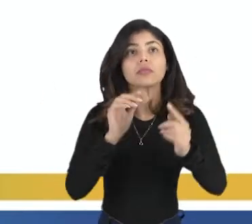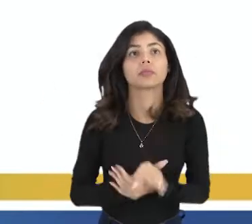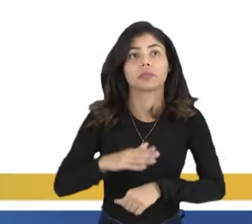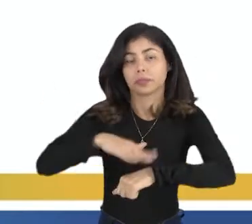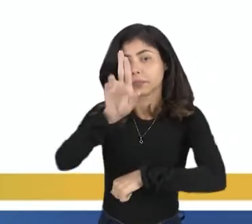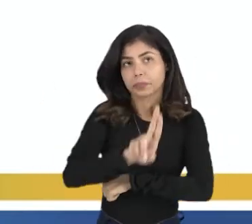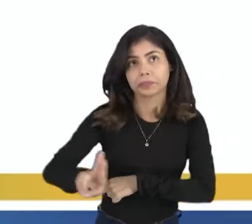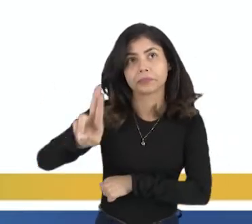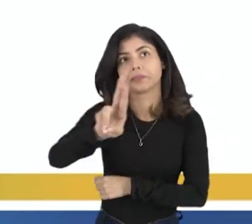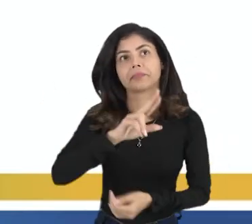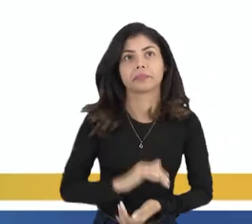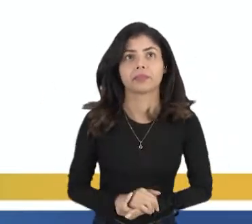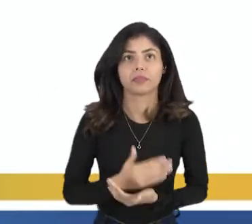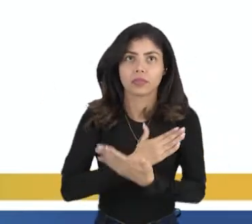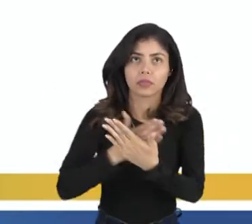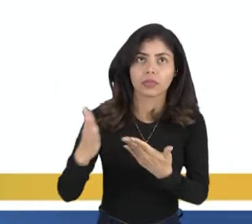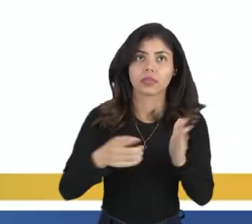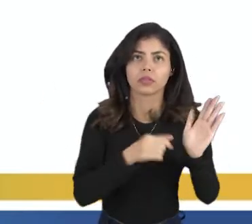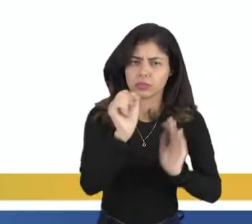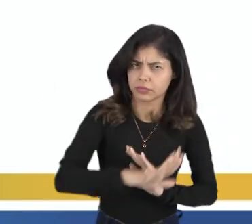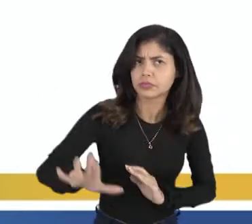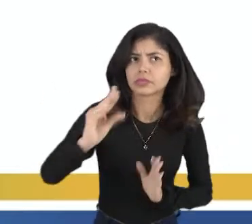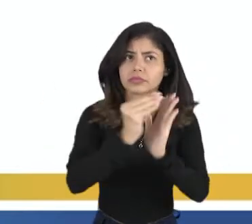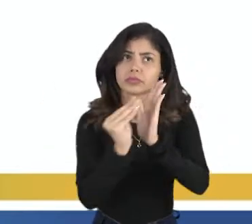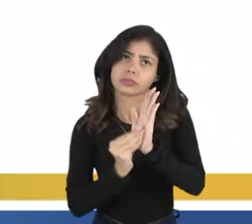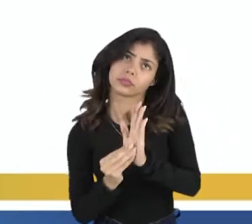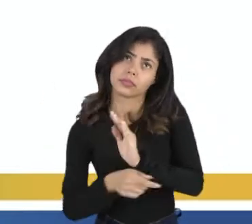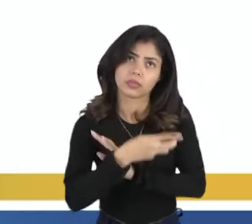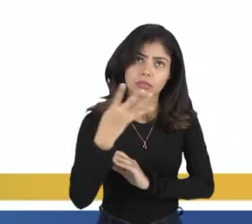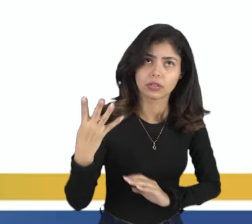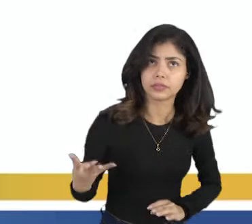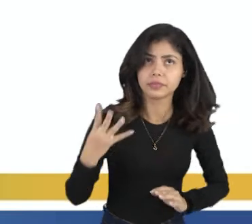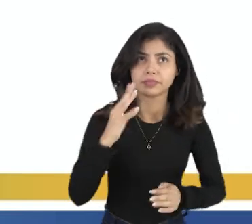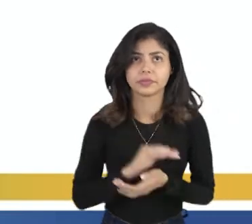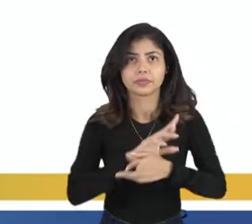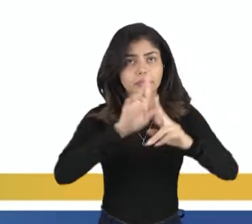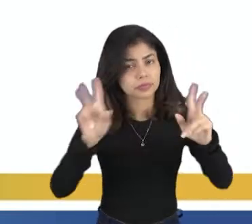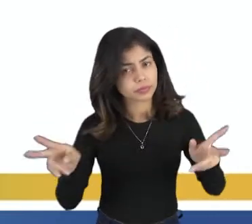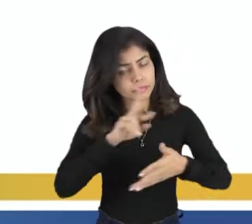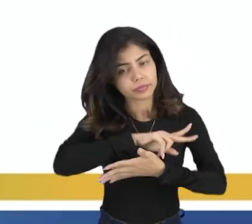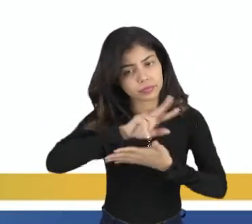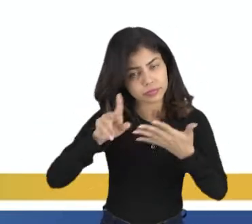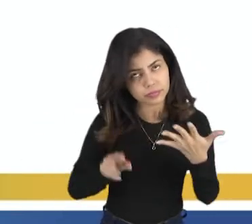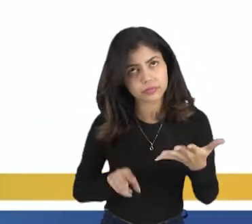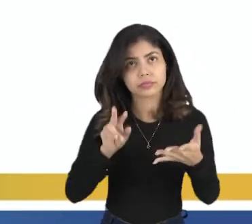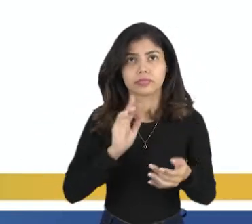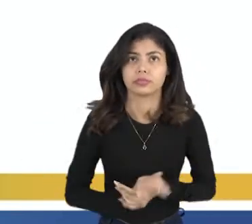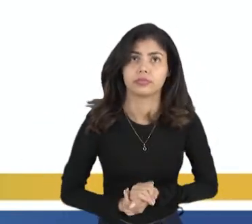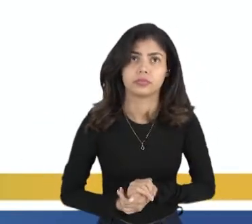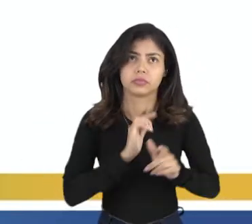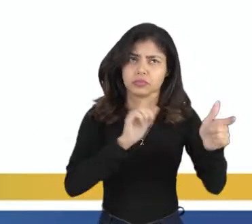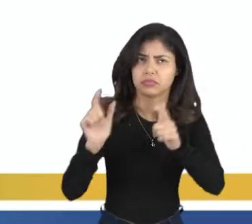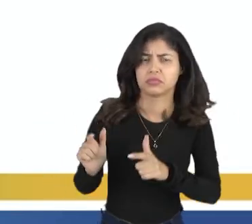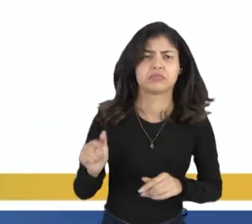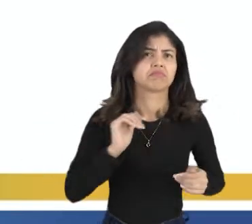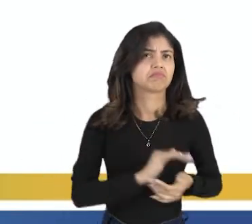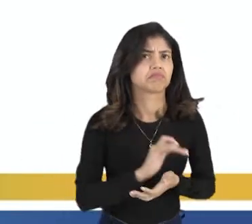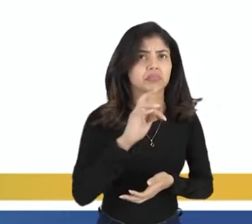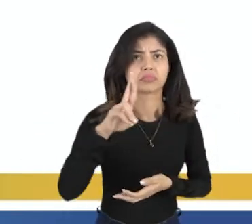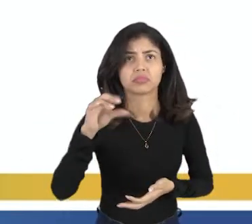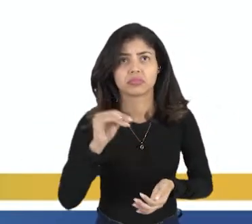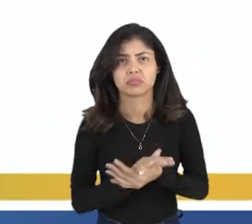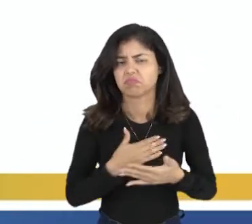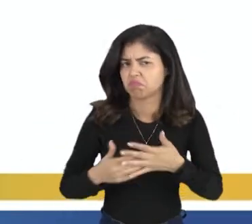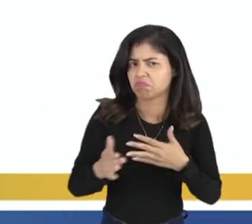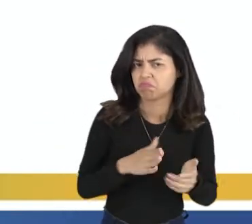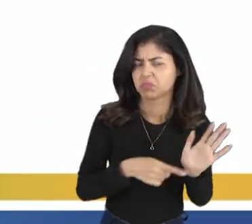os mais utilizados. Eles indicam, geralmente, um dado quantitativo sobre diferentes variáveis, lugares ou